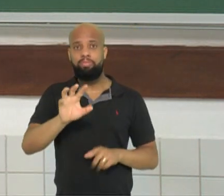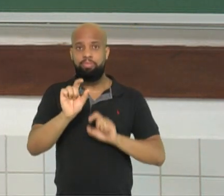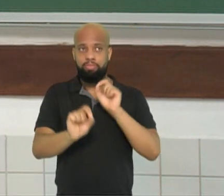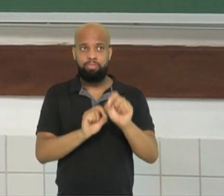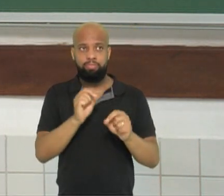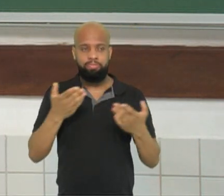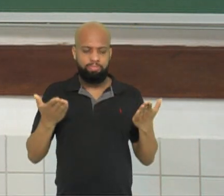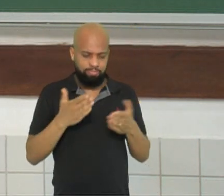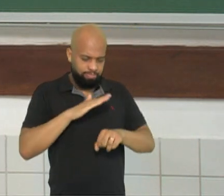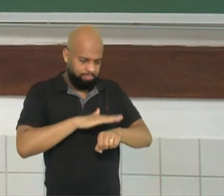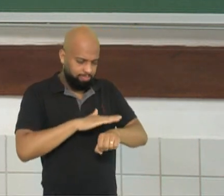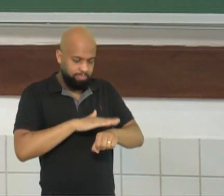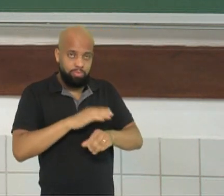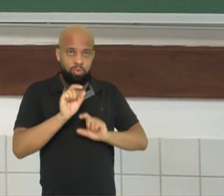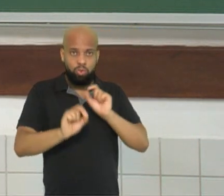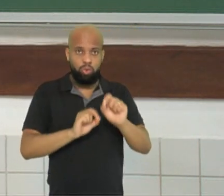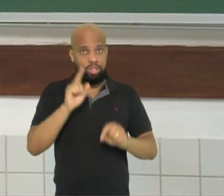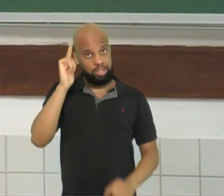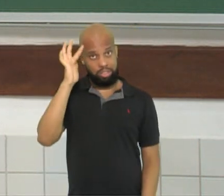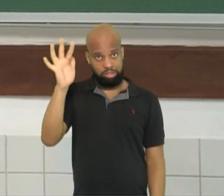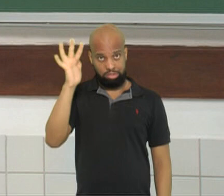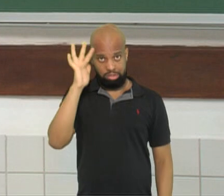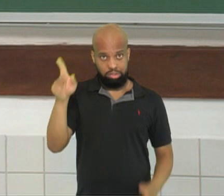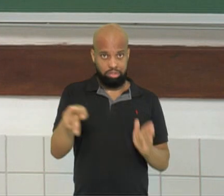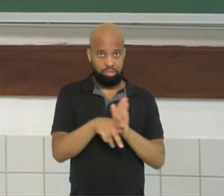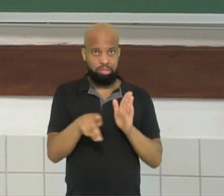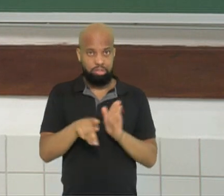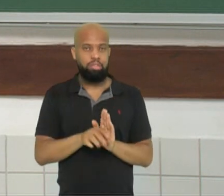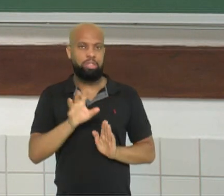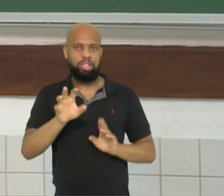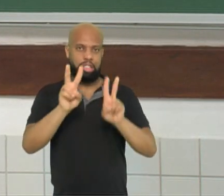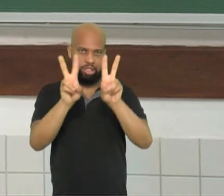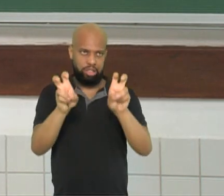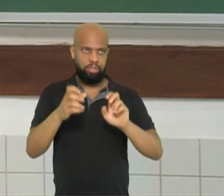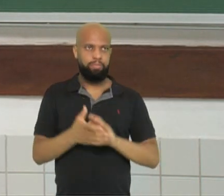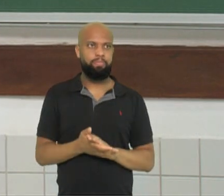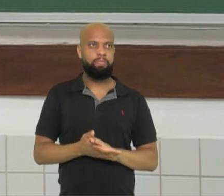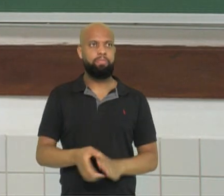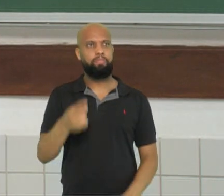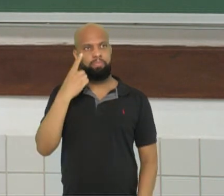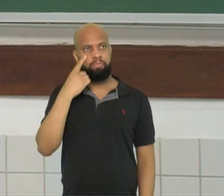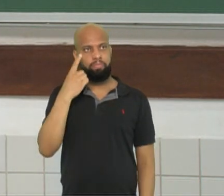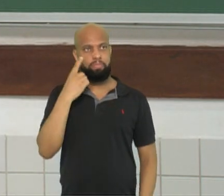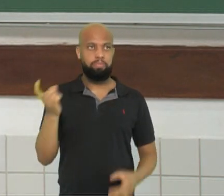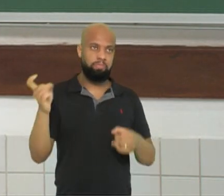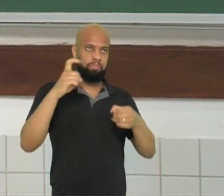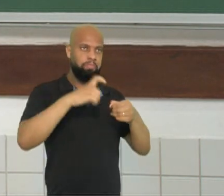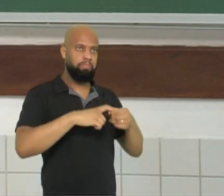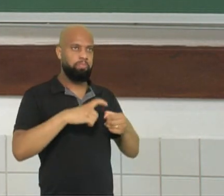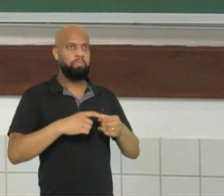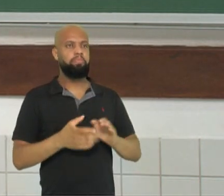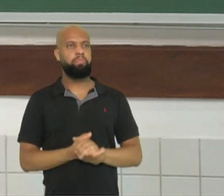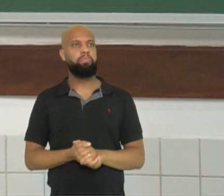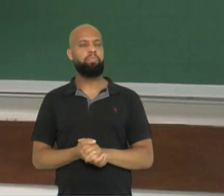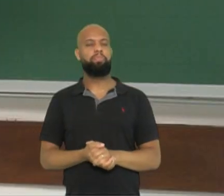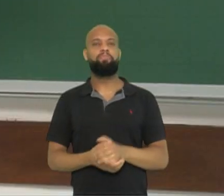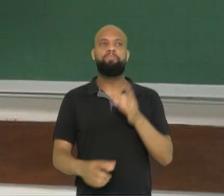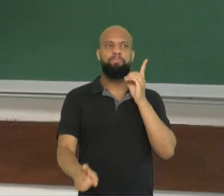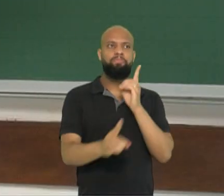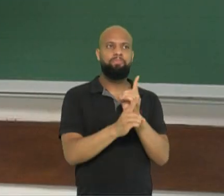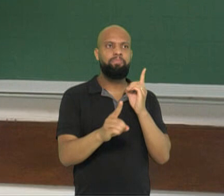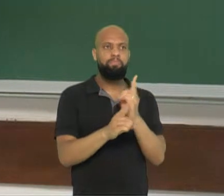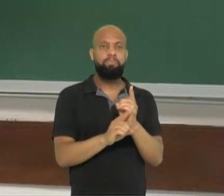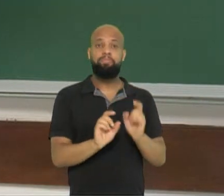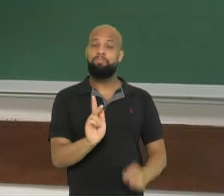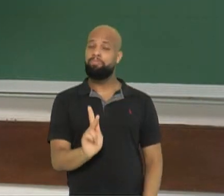do exercício, né, é a parte teórica da trigonometria. Então, aqui, voltando aqui, tá? Determine K